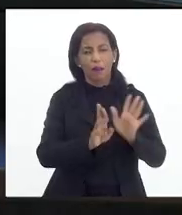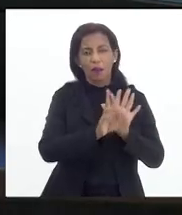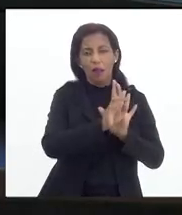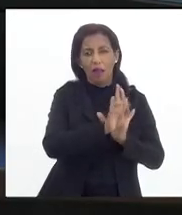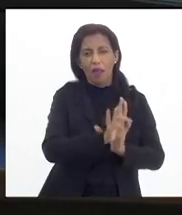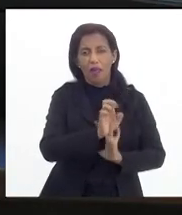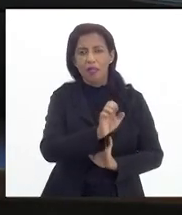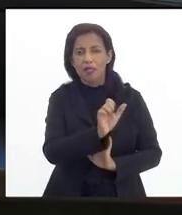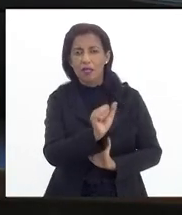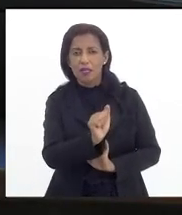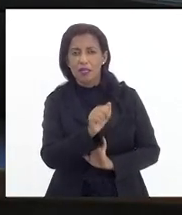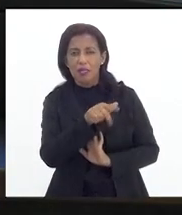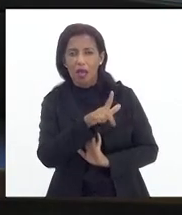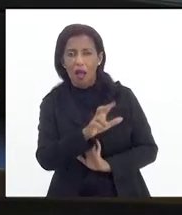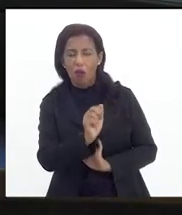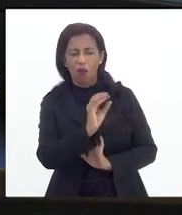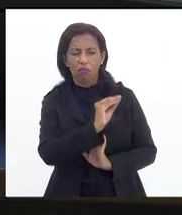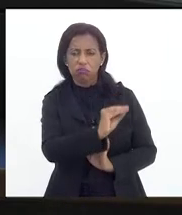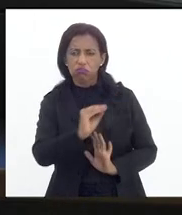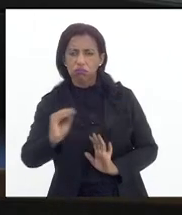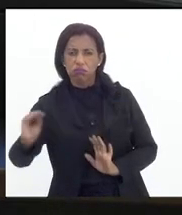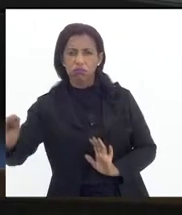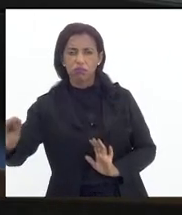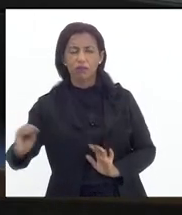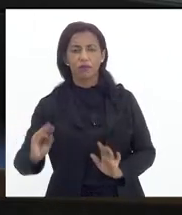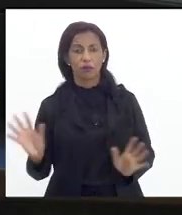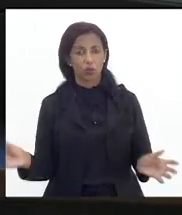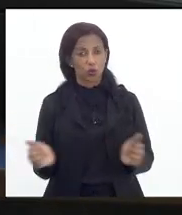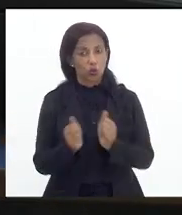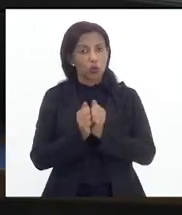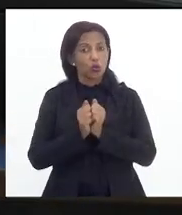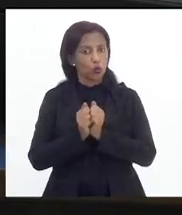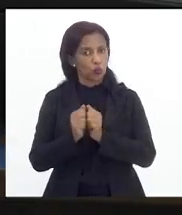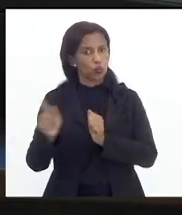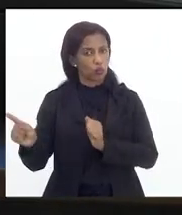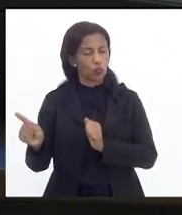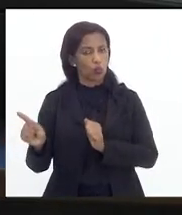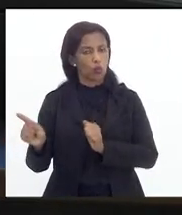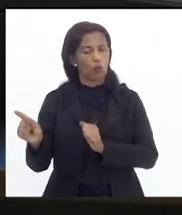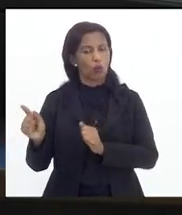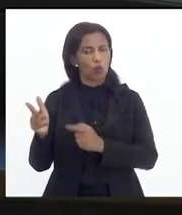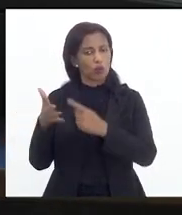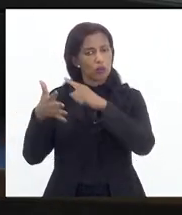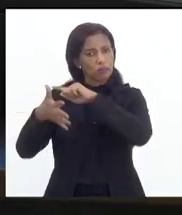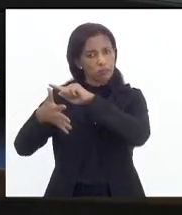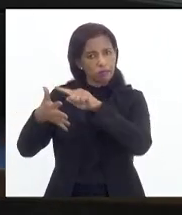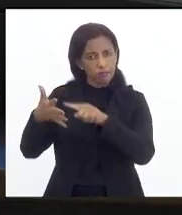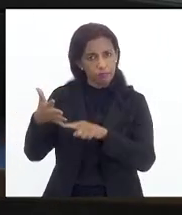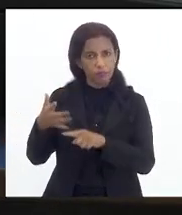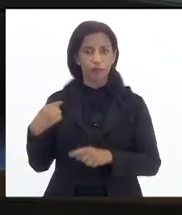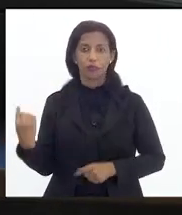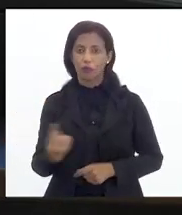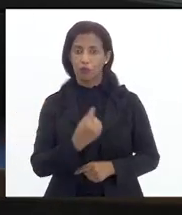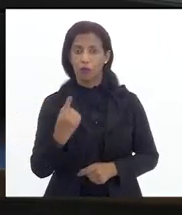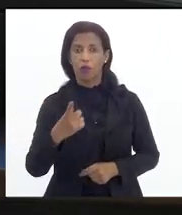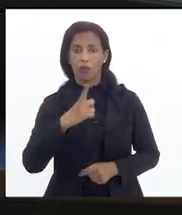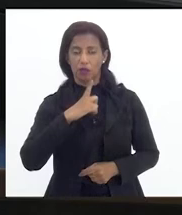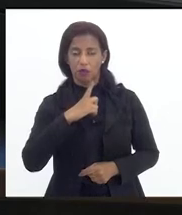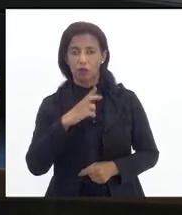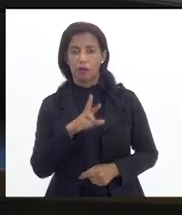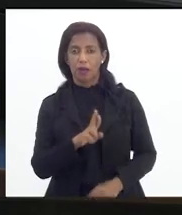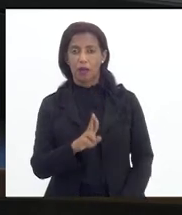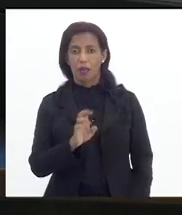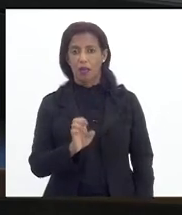ressalva que nós colocamos o que é junto com essas projeções nós temos também as